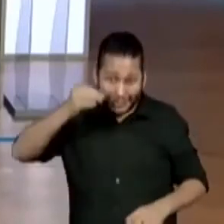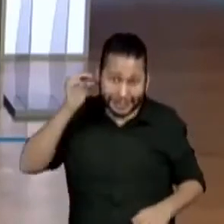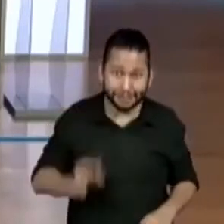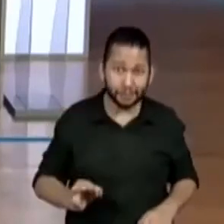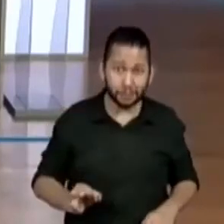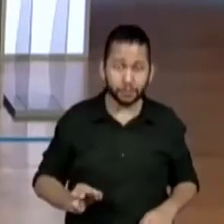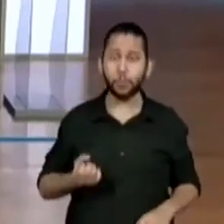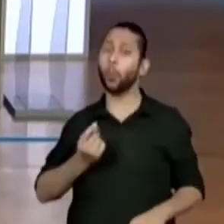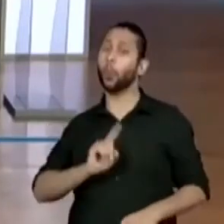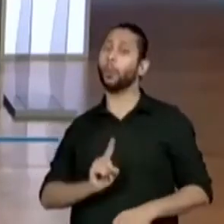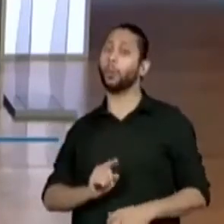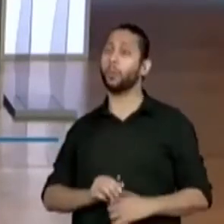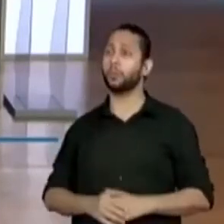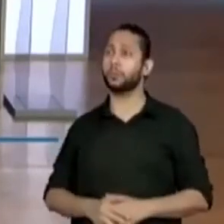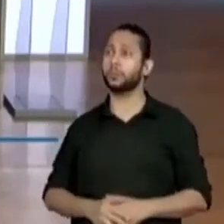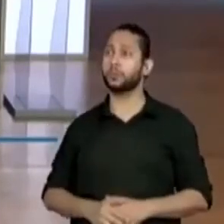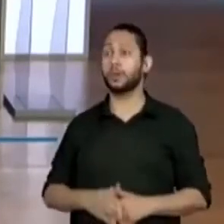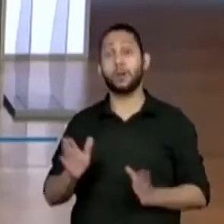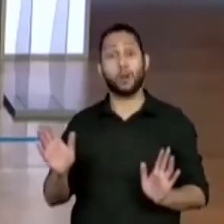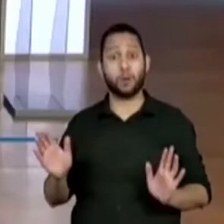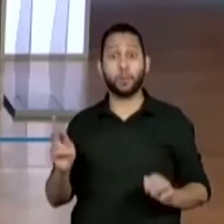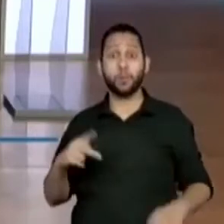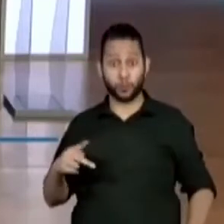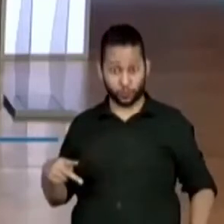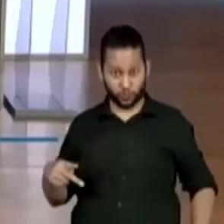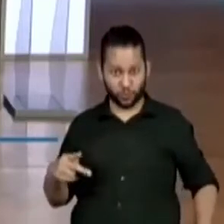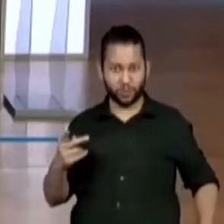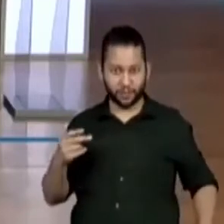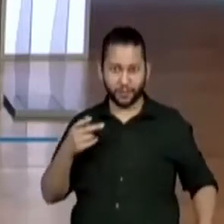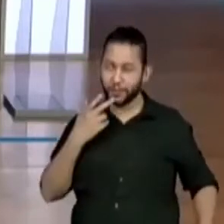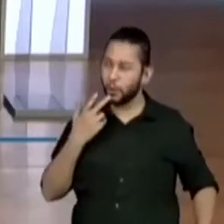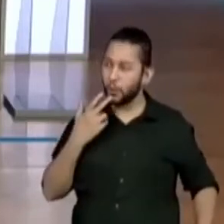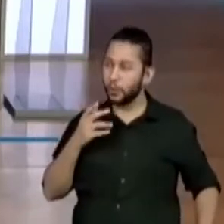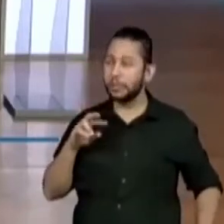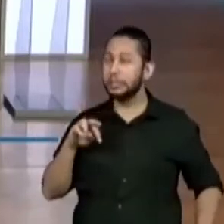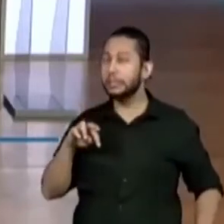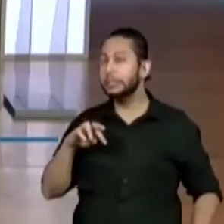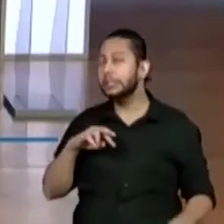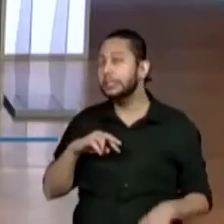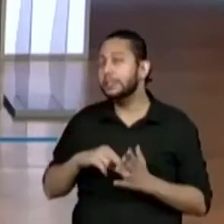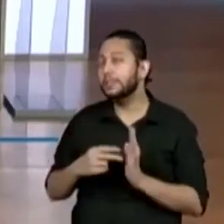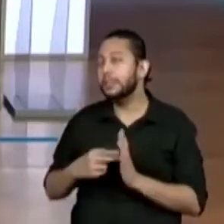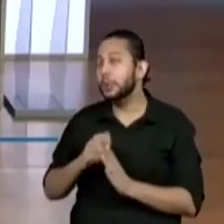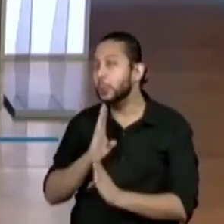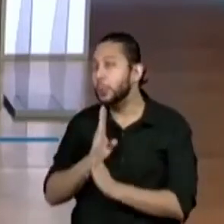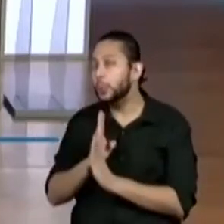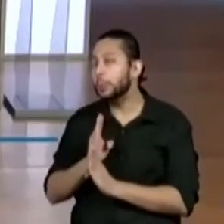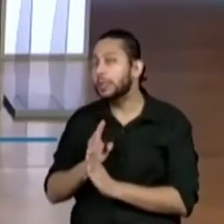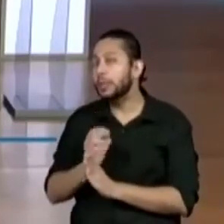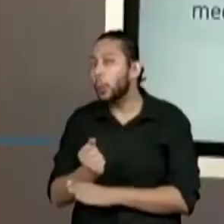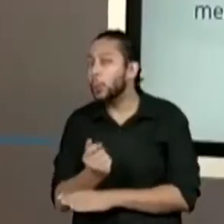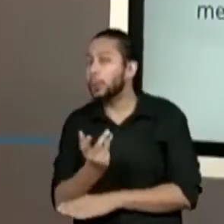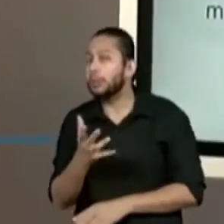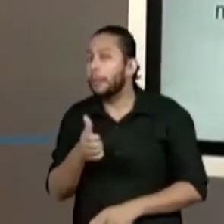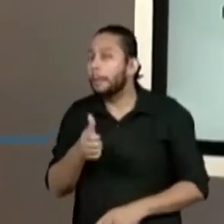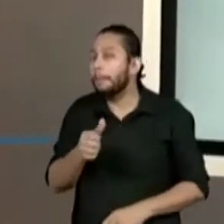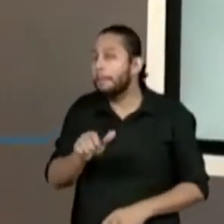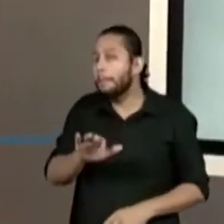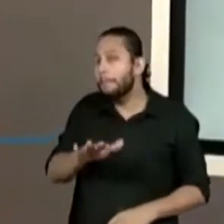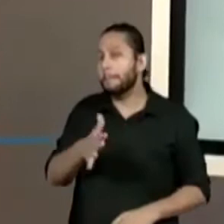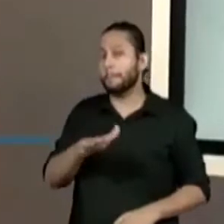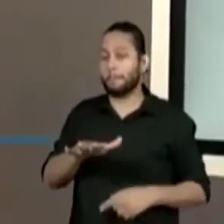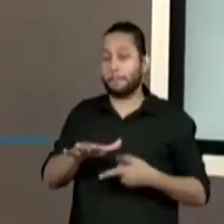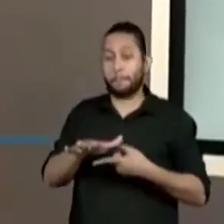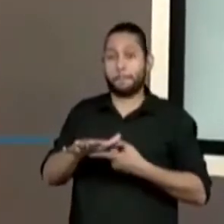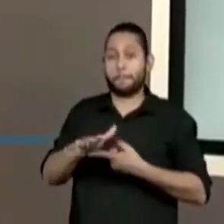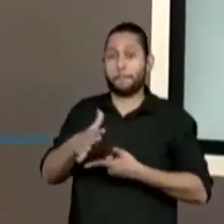que você acha? Eu acredito, igual a professora Marlene disse, aproximar. Muito bom, professora Marlene, é isso mesmo. A